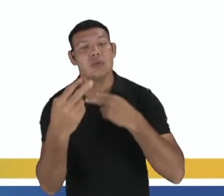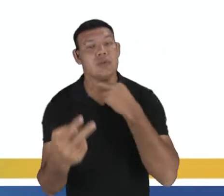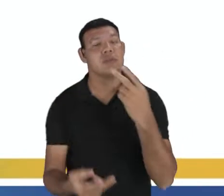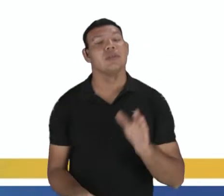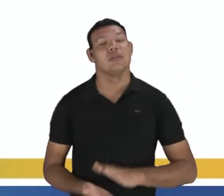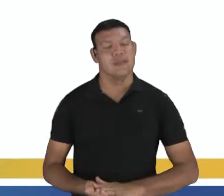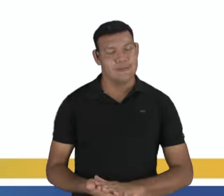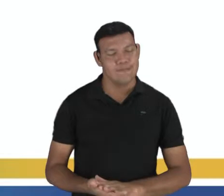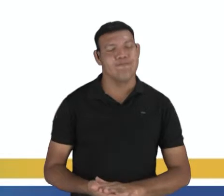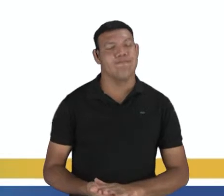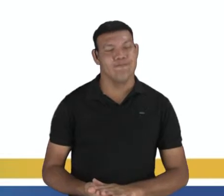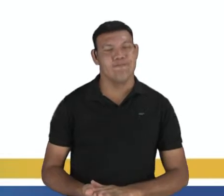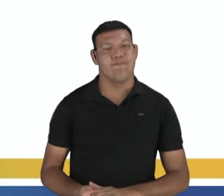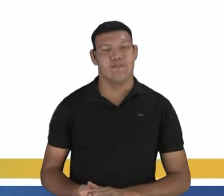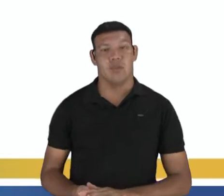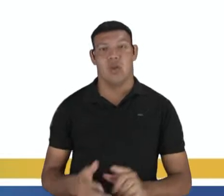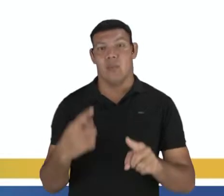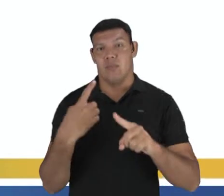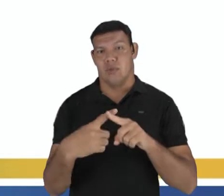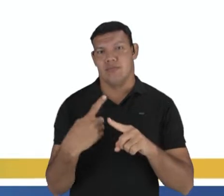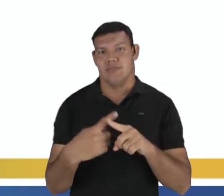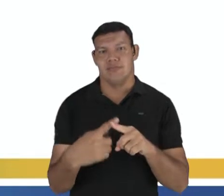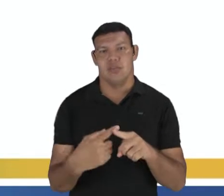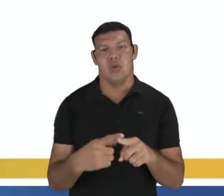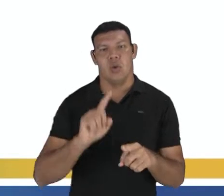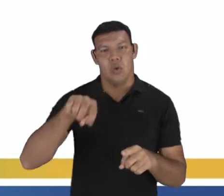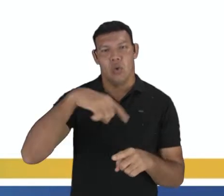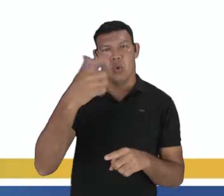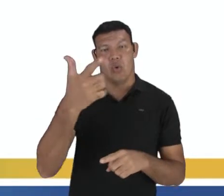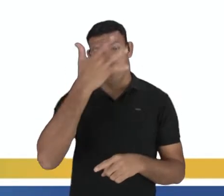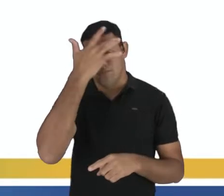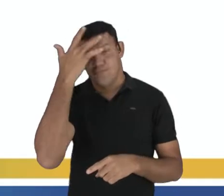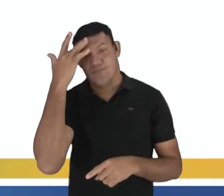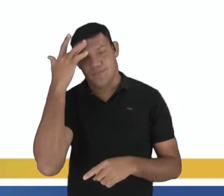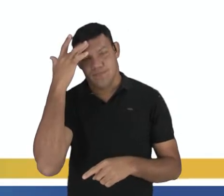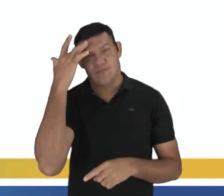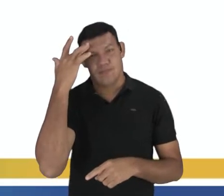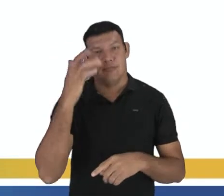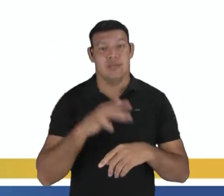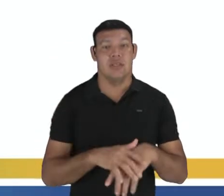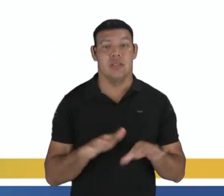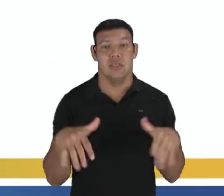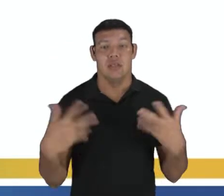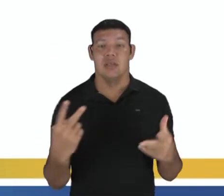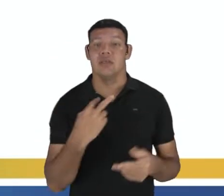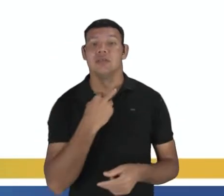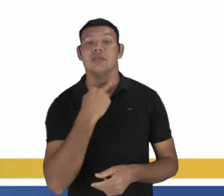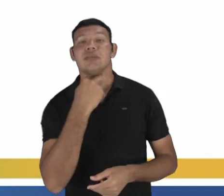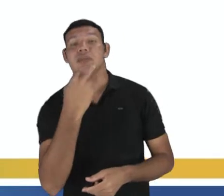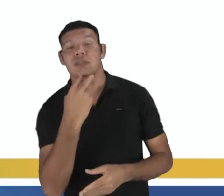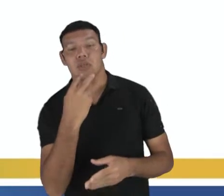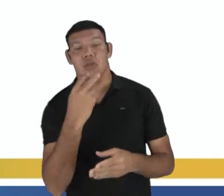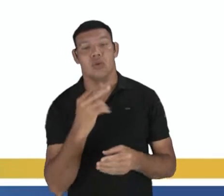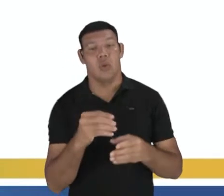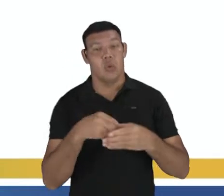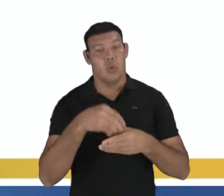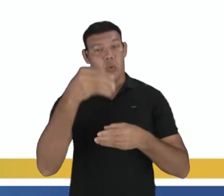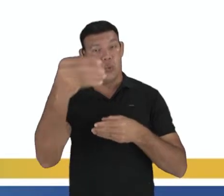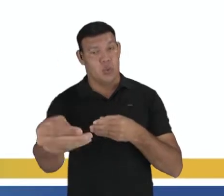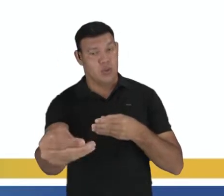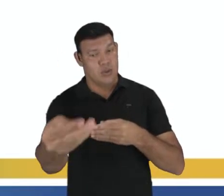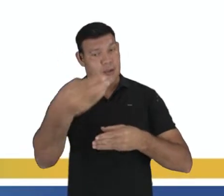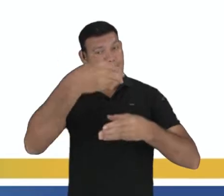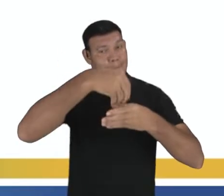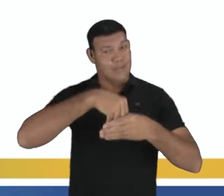ter a presença de mais um enunciador falando. Sendo as vozes explícitas ou